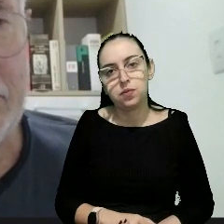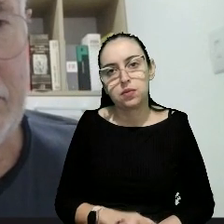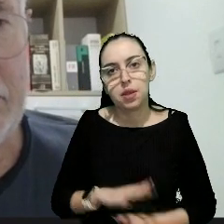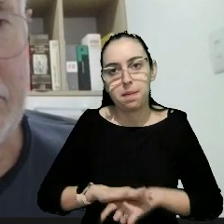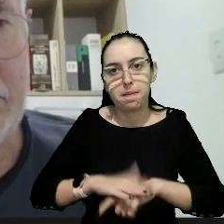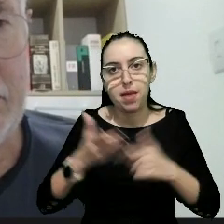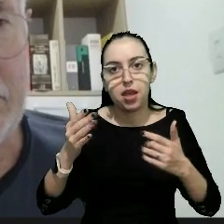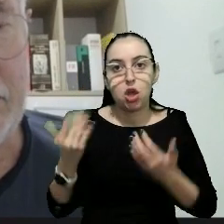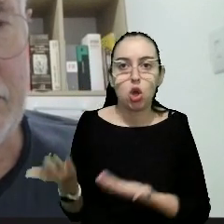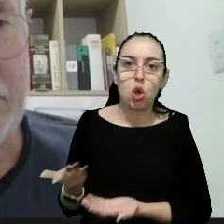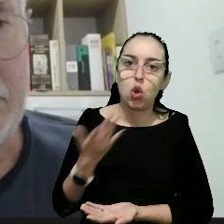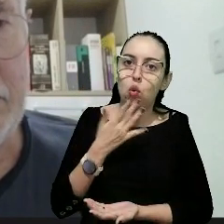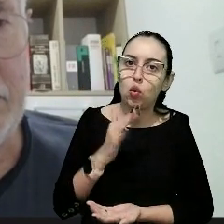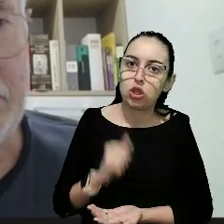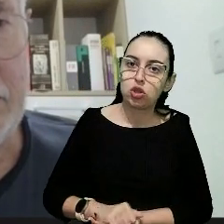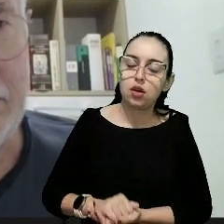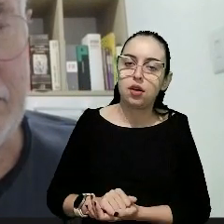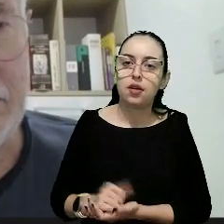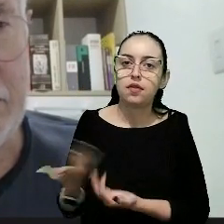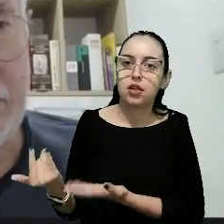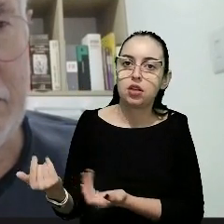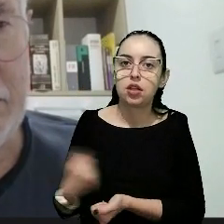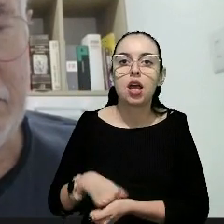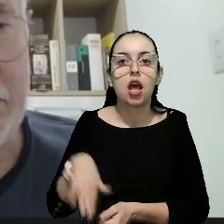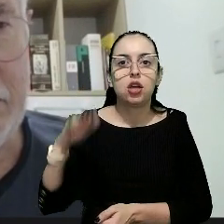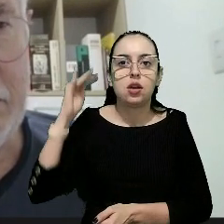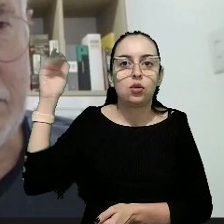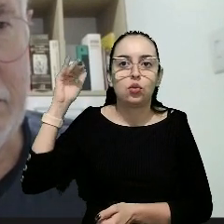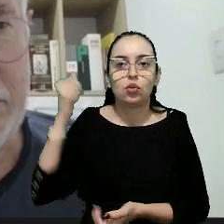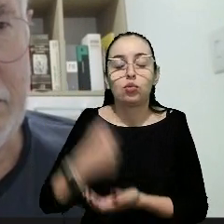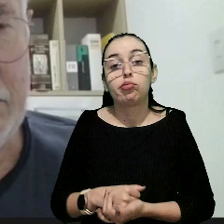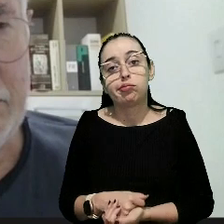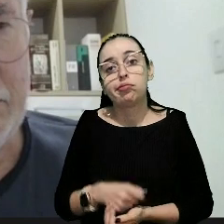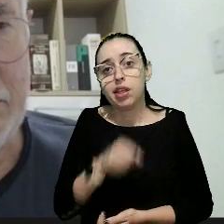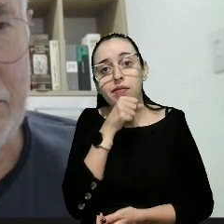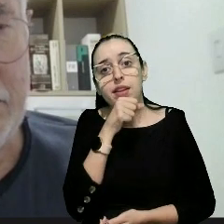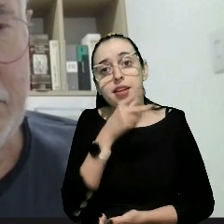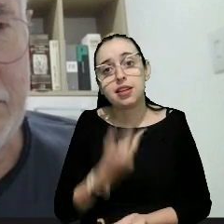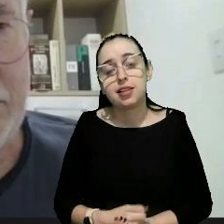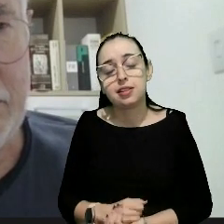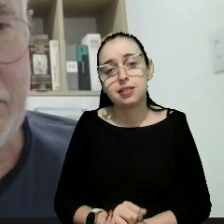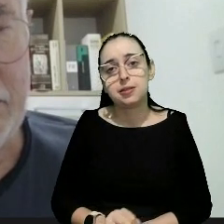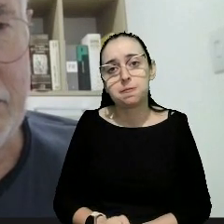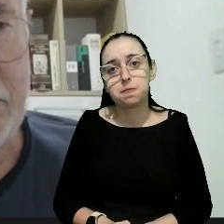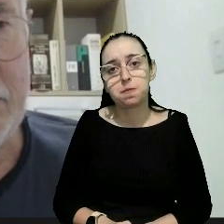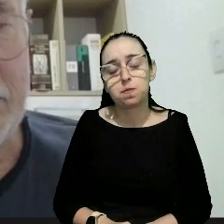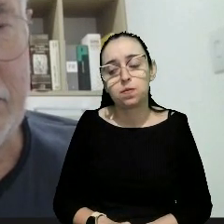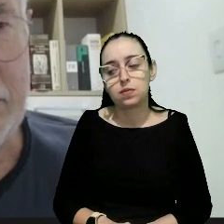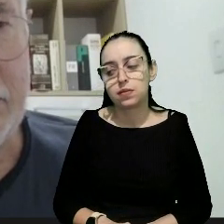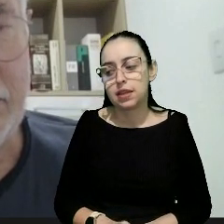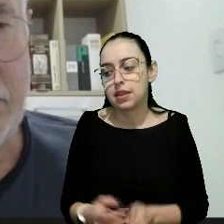vocês pensarem. É muito maior do que a infância, do que a juventude, do que a vida adulta. É a velhice.